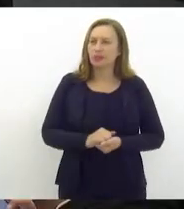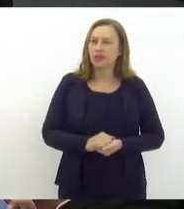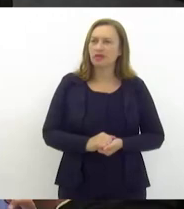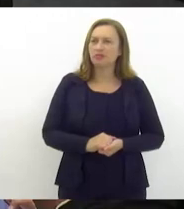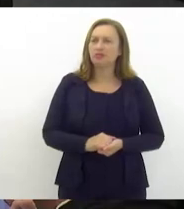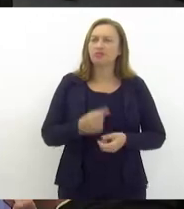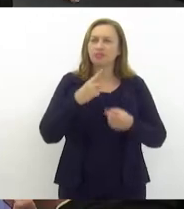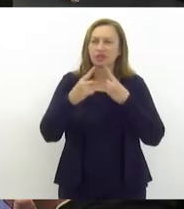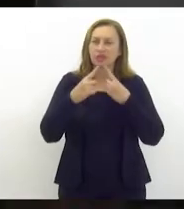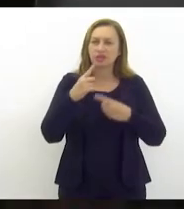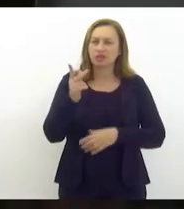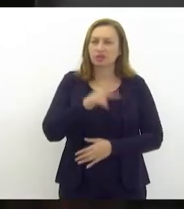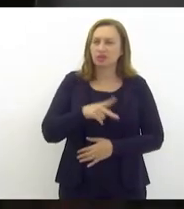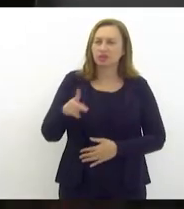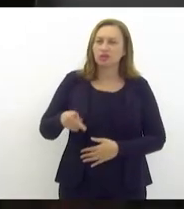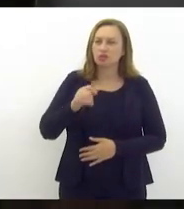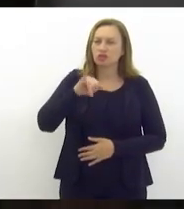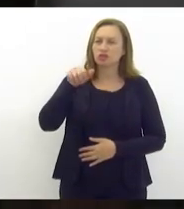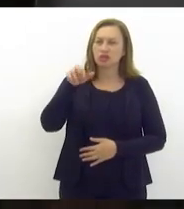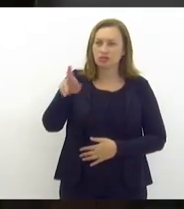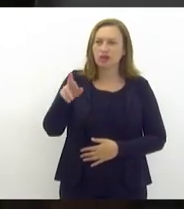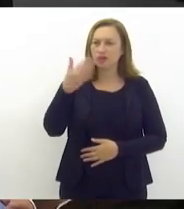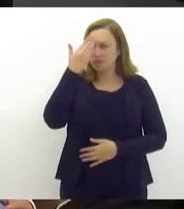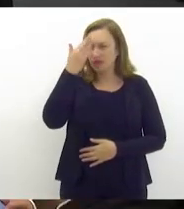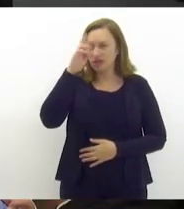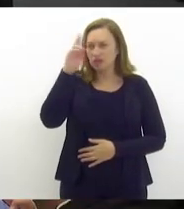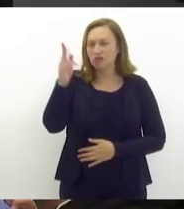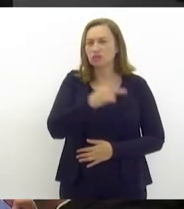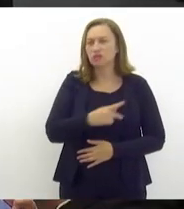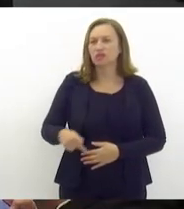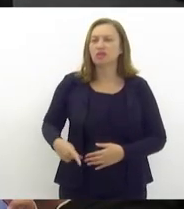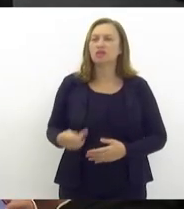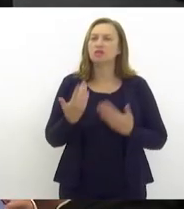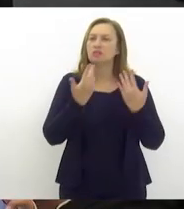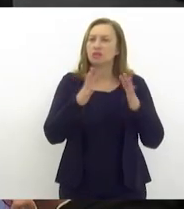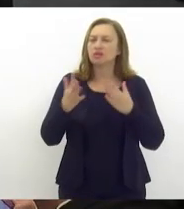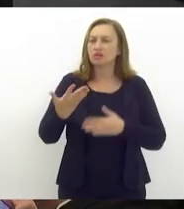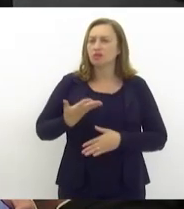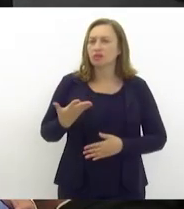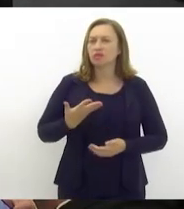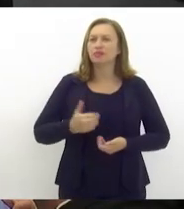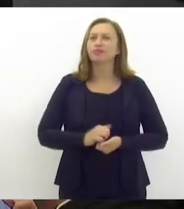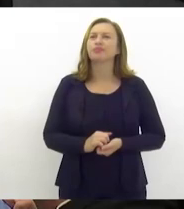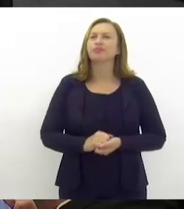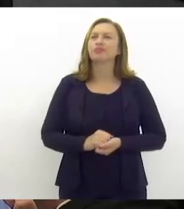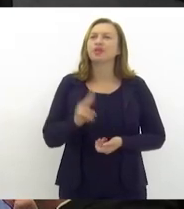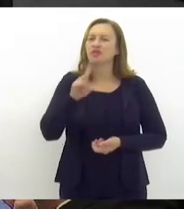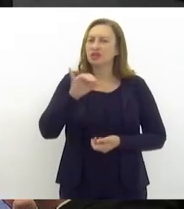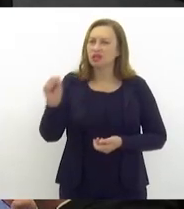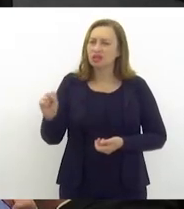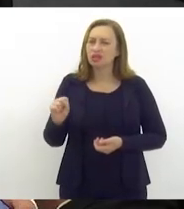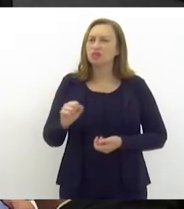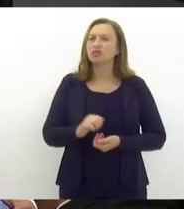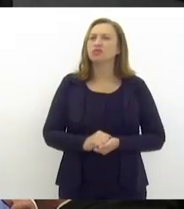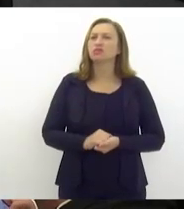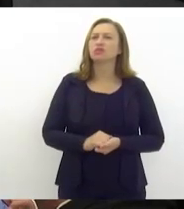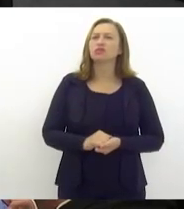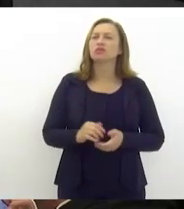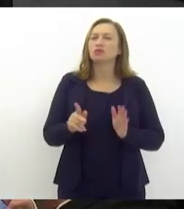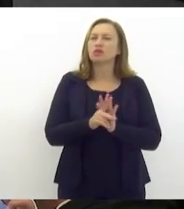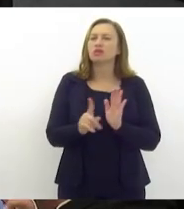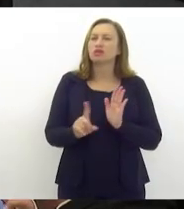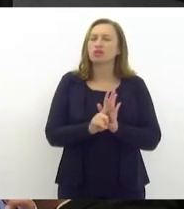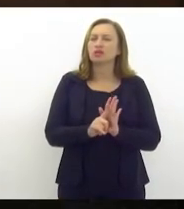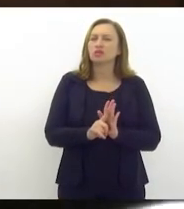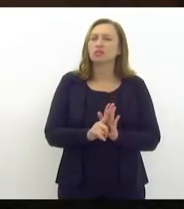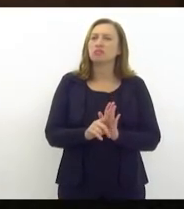Está discutindo o professor Josemar. Obrigado, presidente. Primeiro, saudar o colega. Vinícius, pelo projeto de lei,